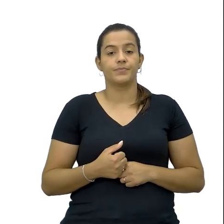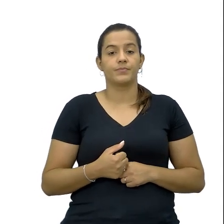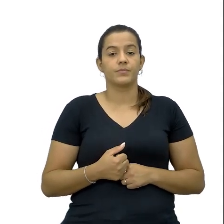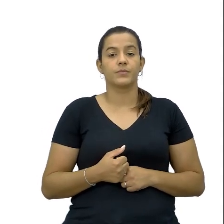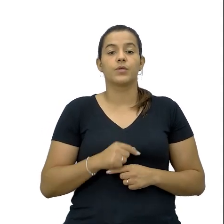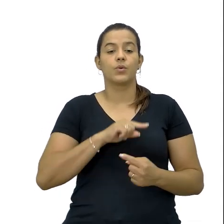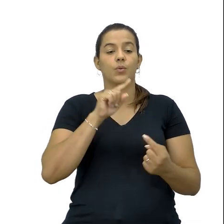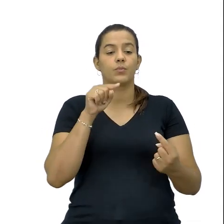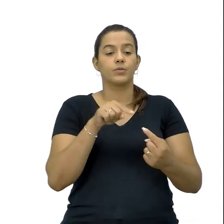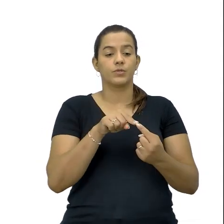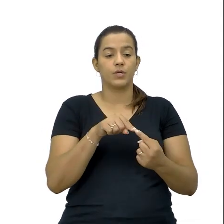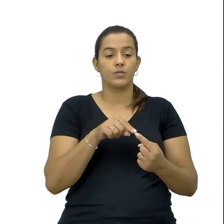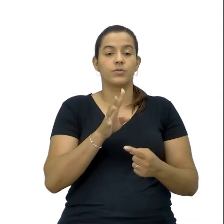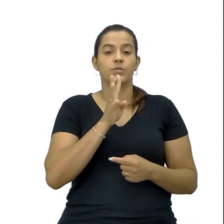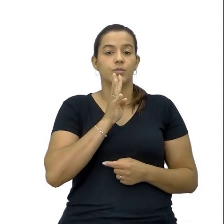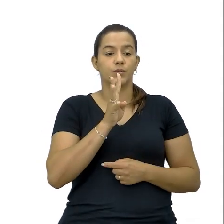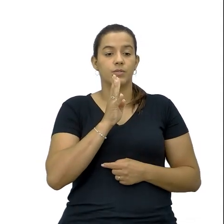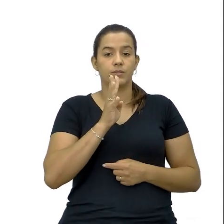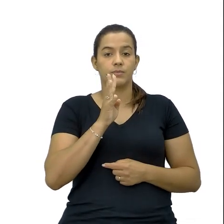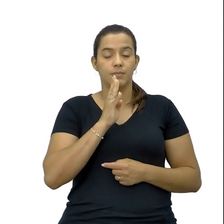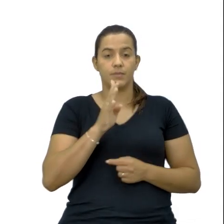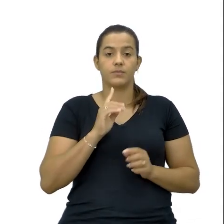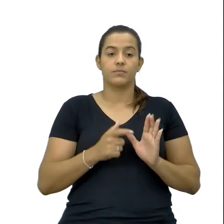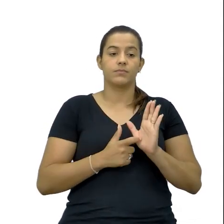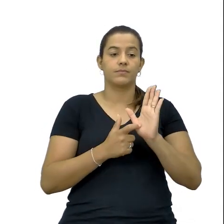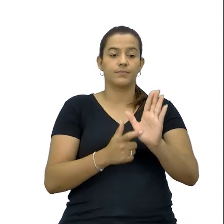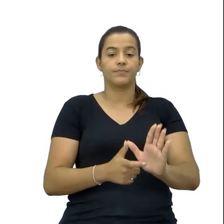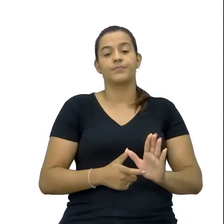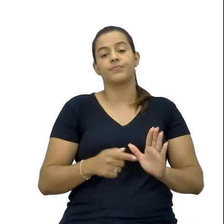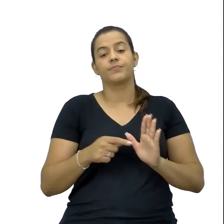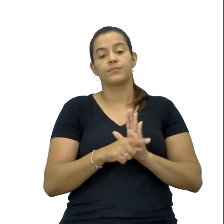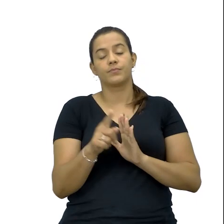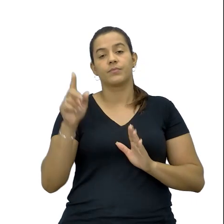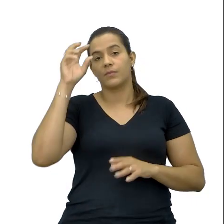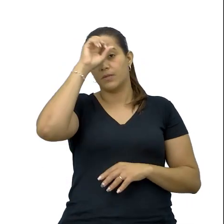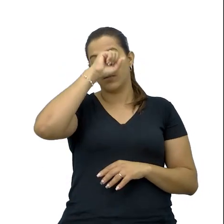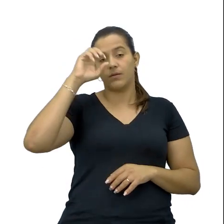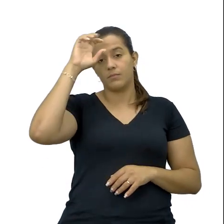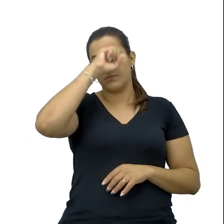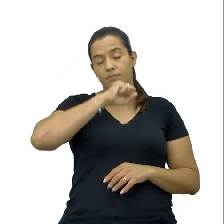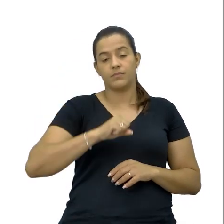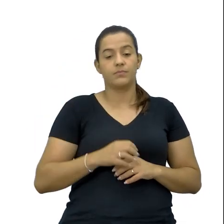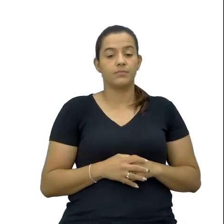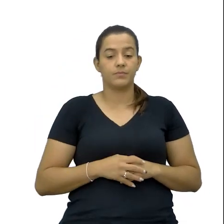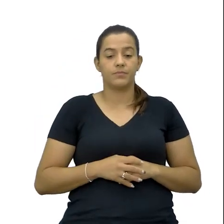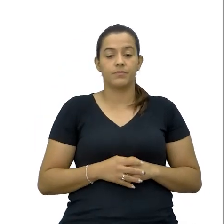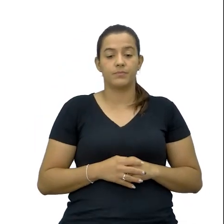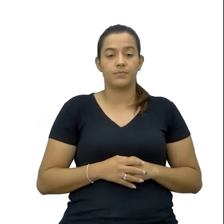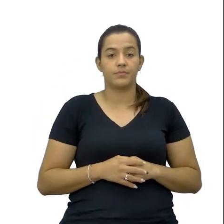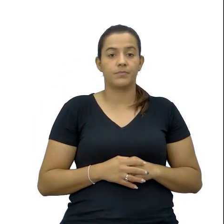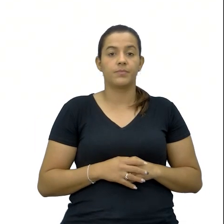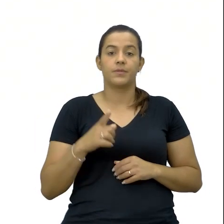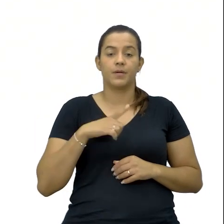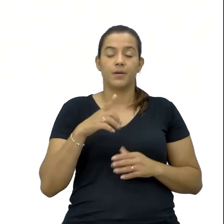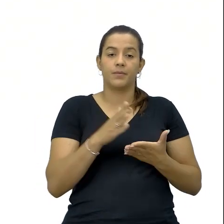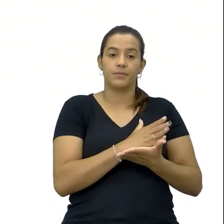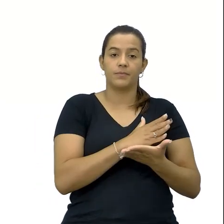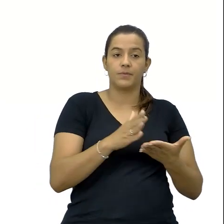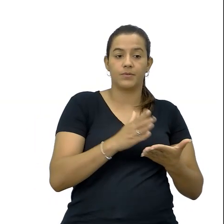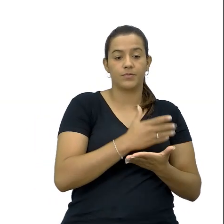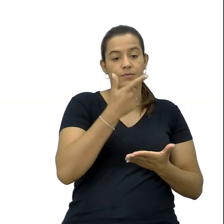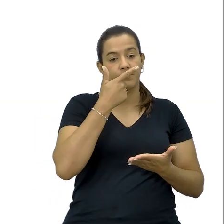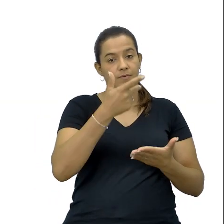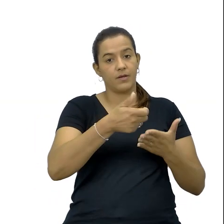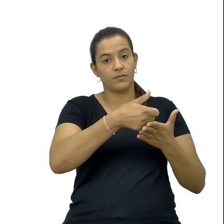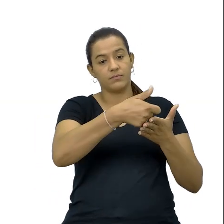E o objeto de conhecimento que está aqui, né, o objeto de aprendizagem, algumas pessoas chamam de